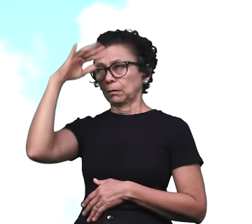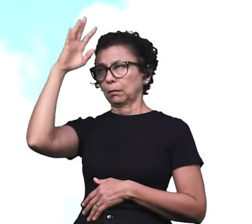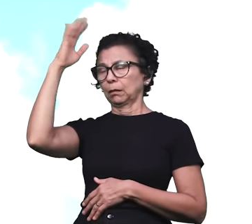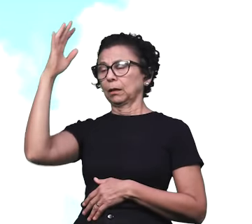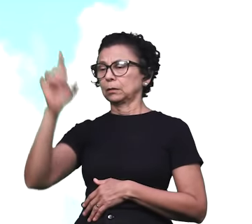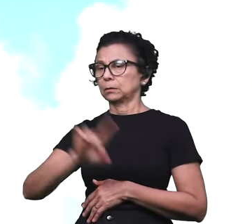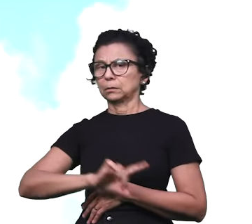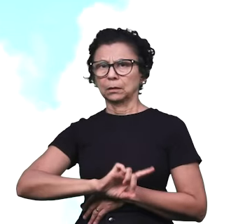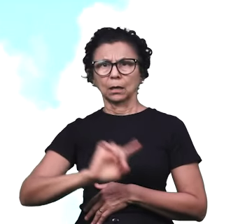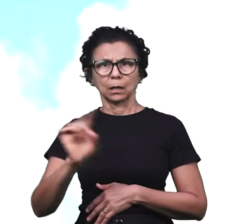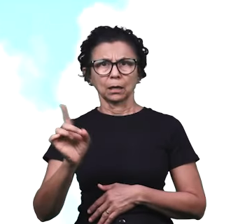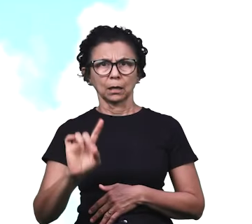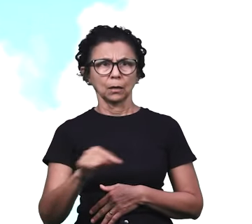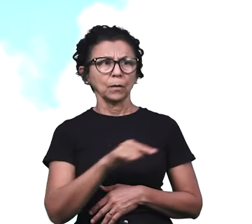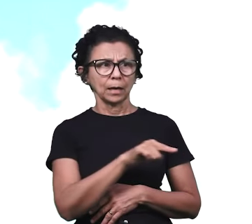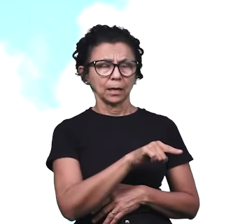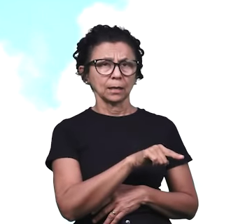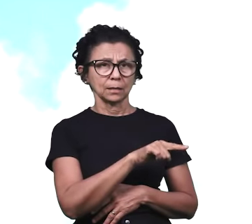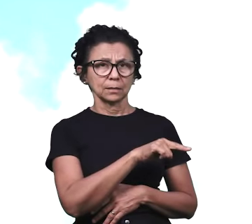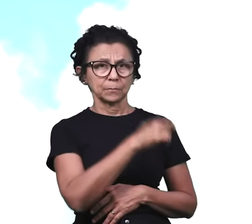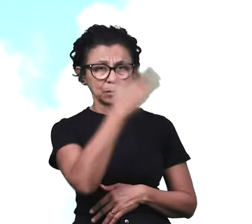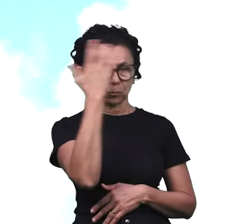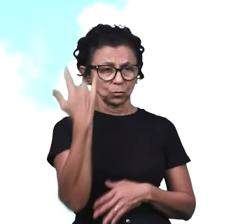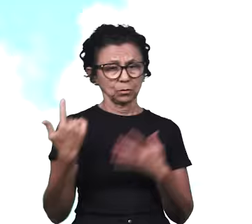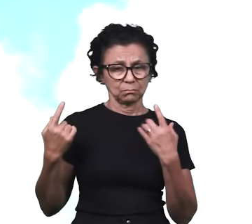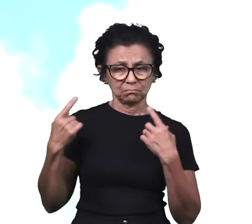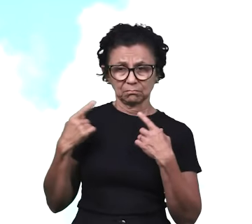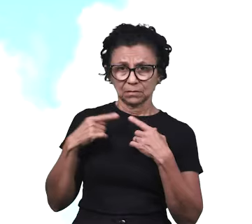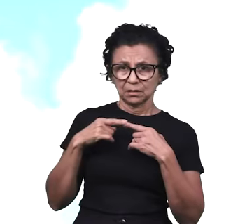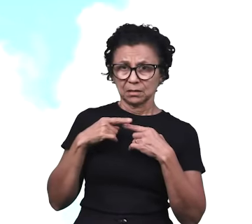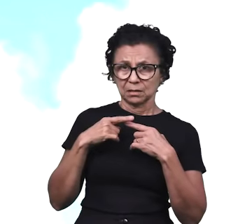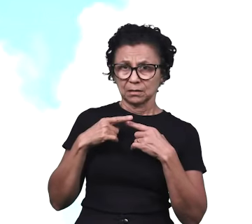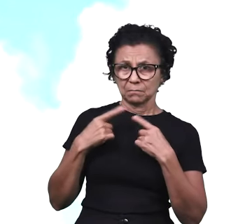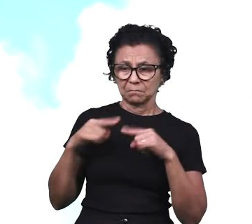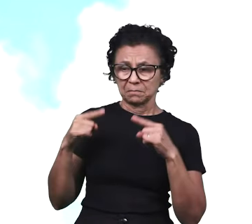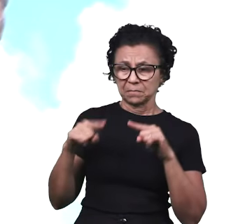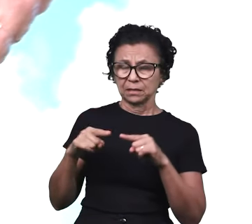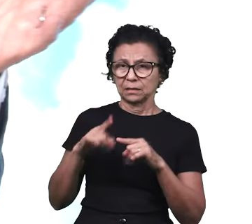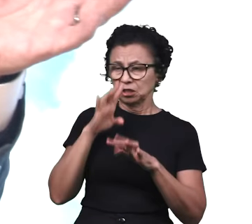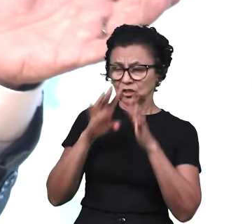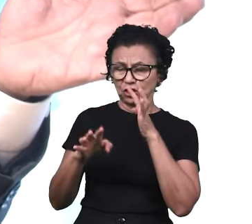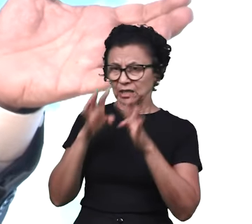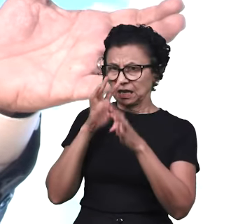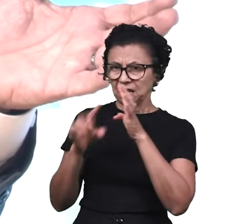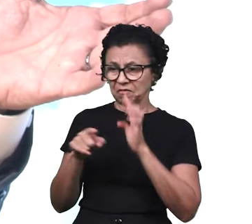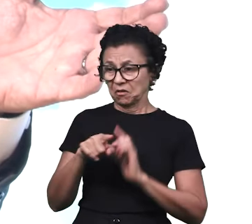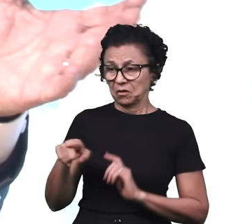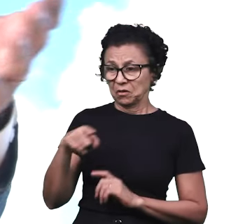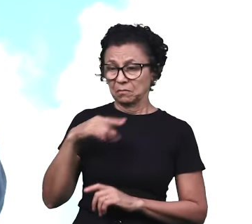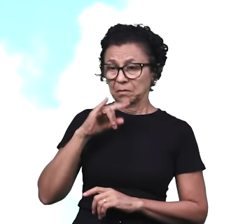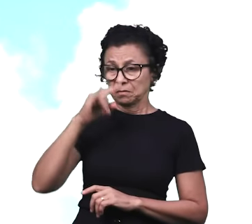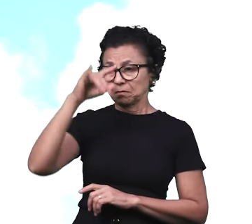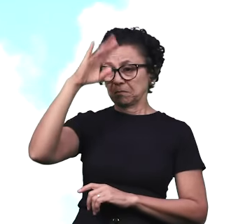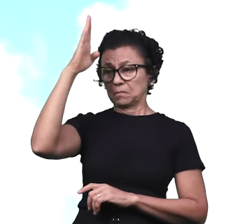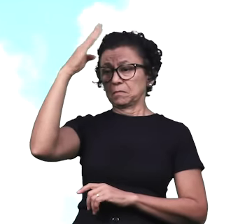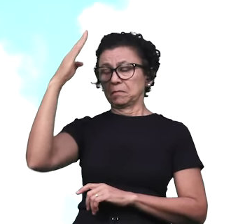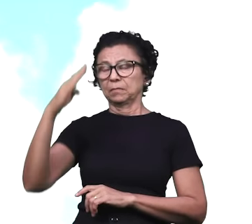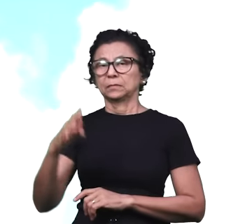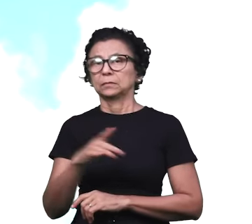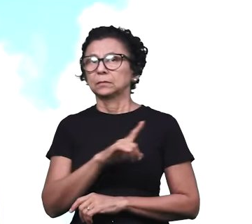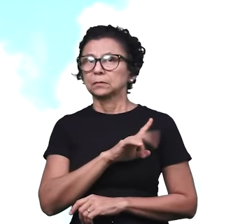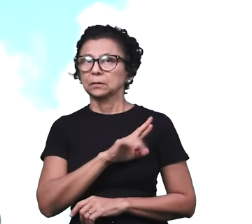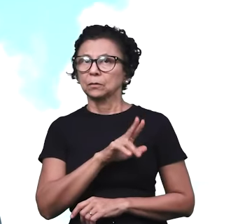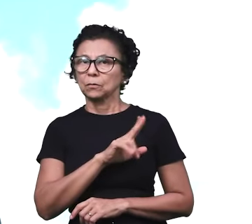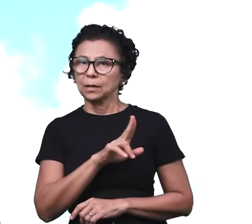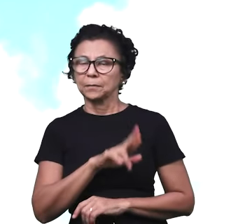doidos. E é verdade, irmãos. Quando é de dentro para fora, a igreja agora tinha que explicar. Não, é